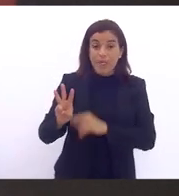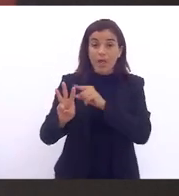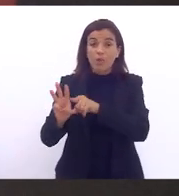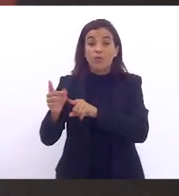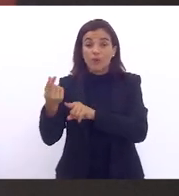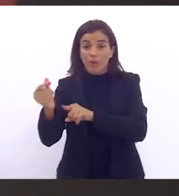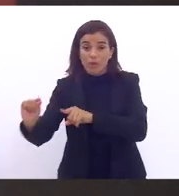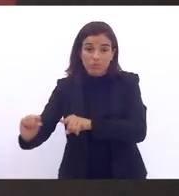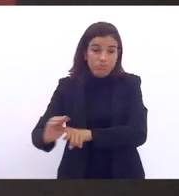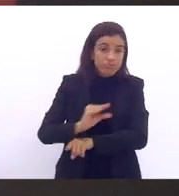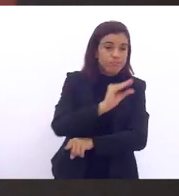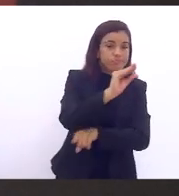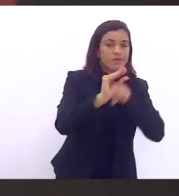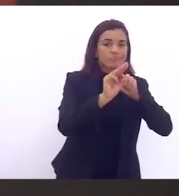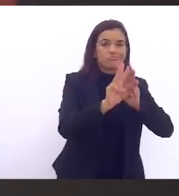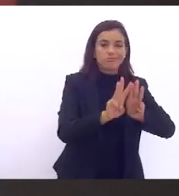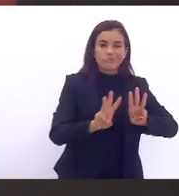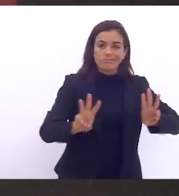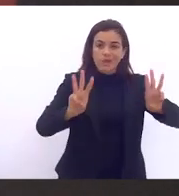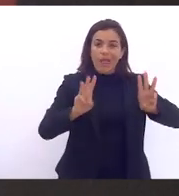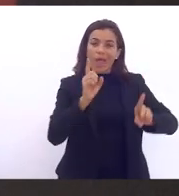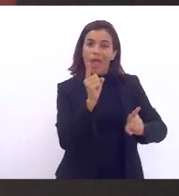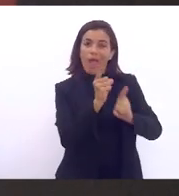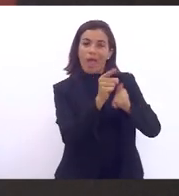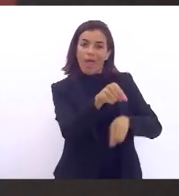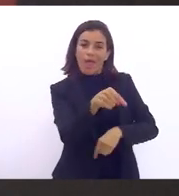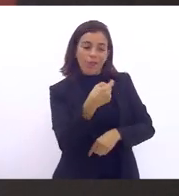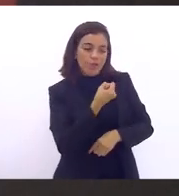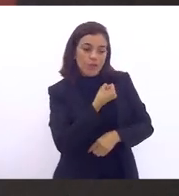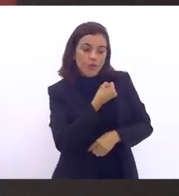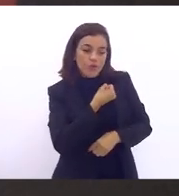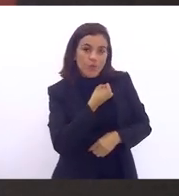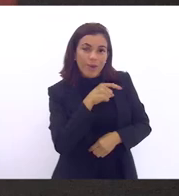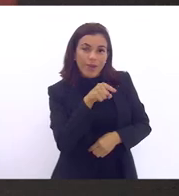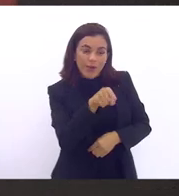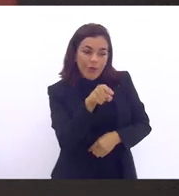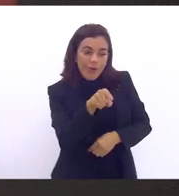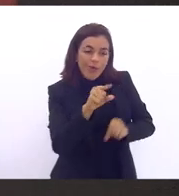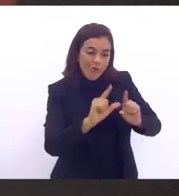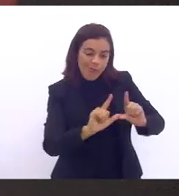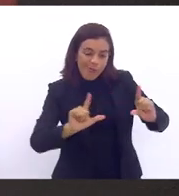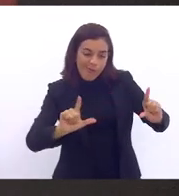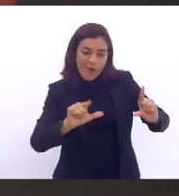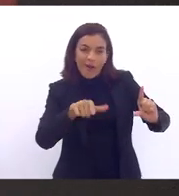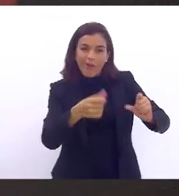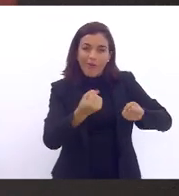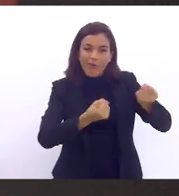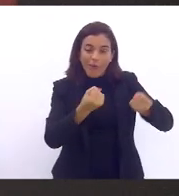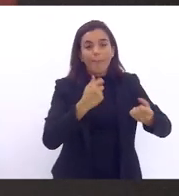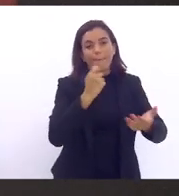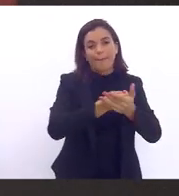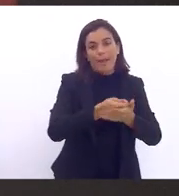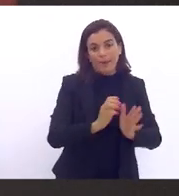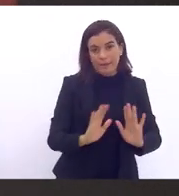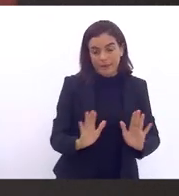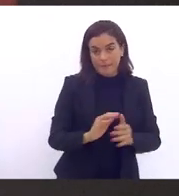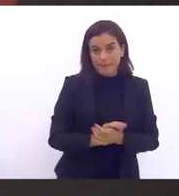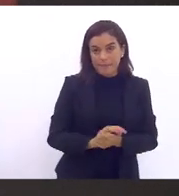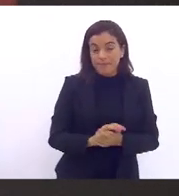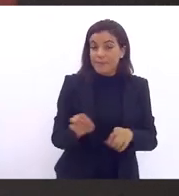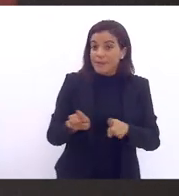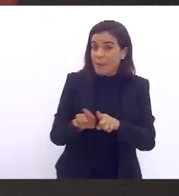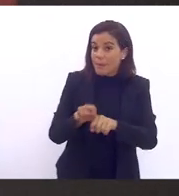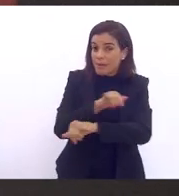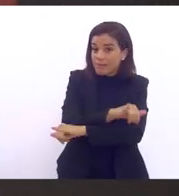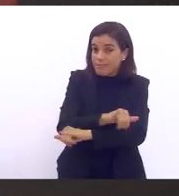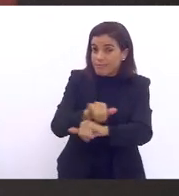portal o cliente vai lá identificar a passagem ele vai procurar a passagem pela placa e vai conseguir fazer o pagamento eu lembro aos senhores que nós